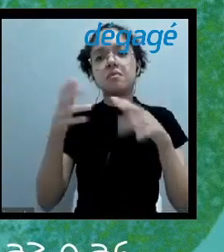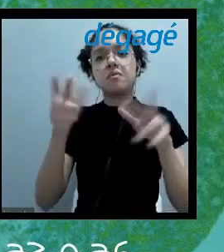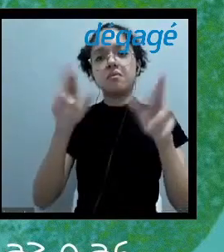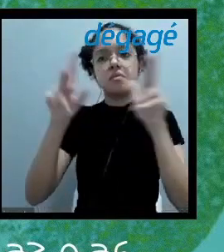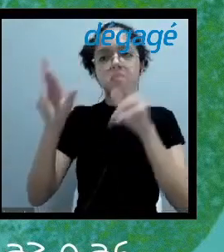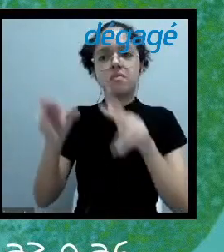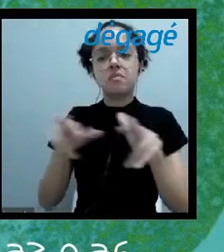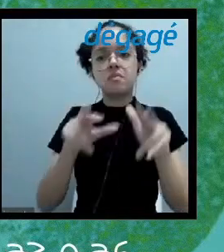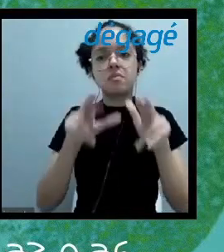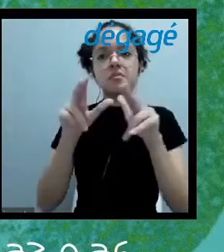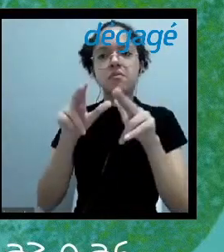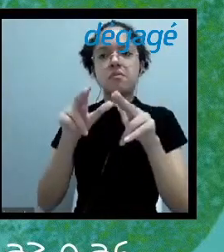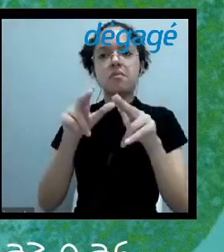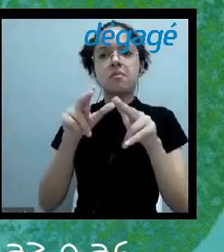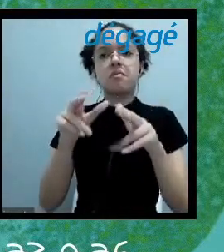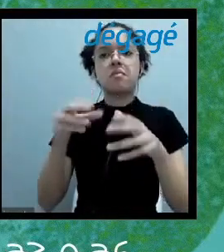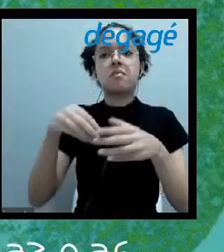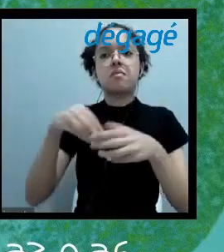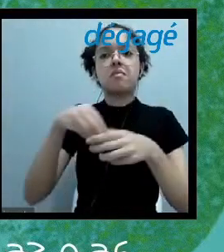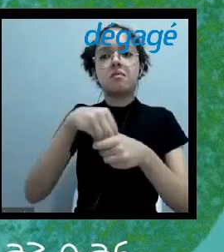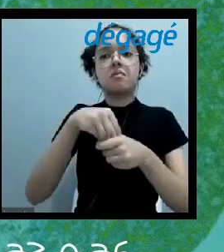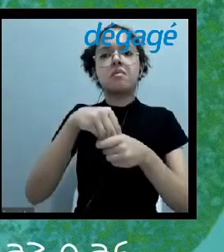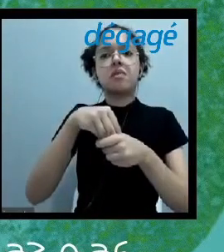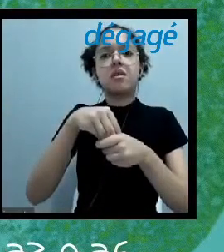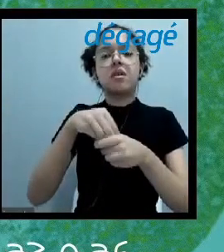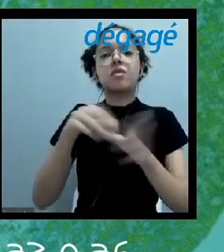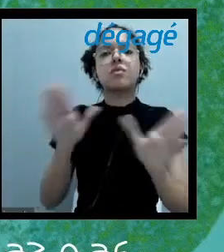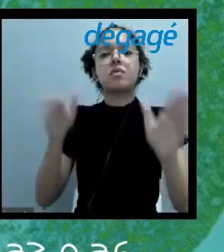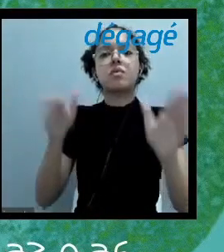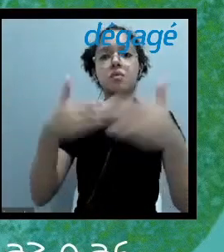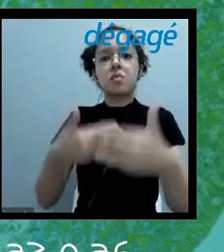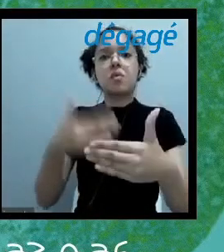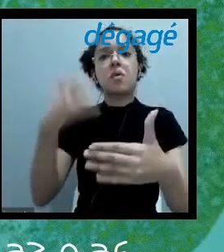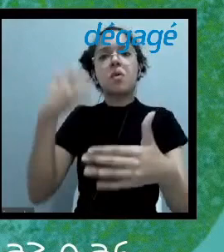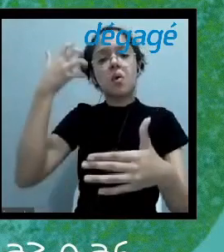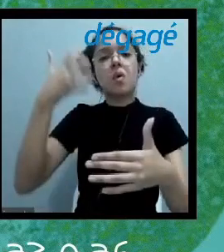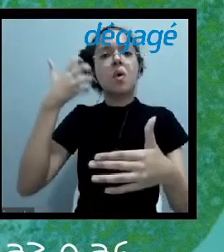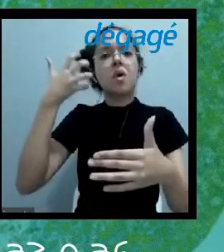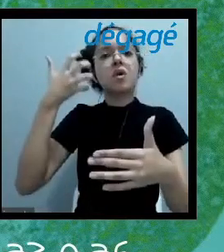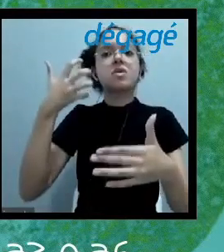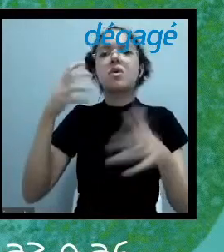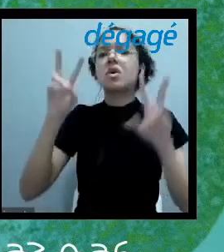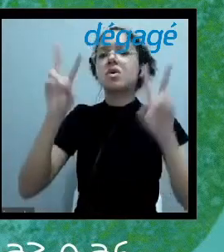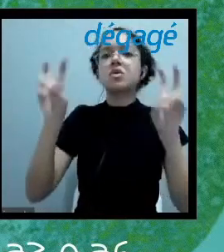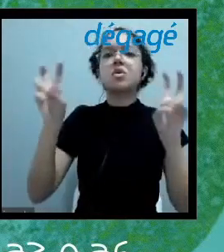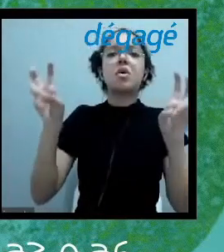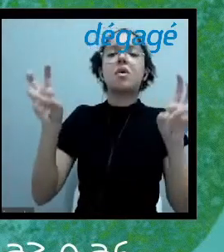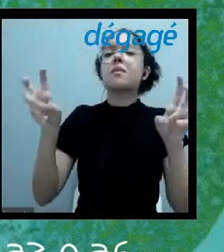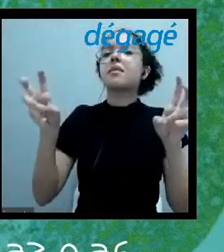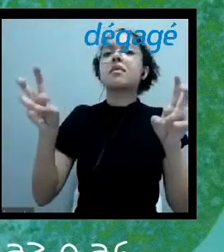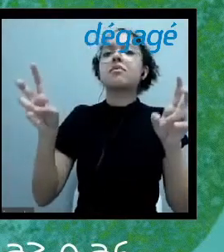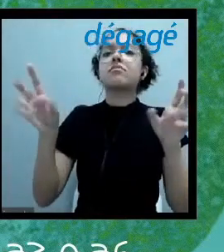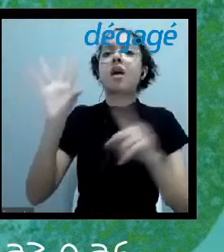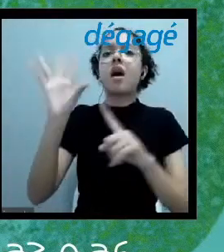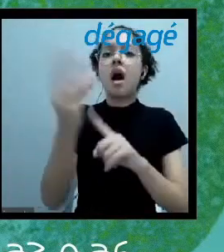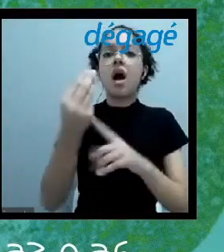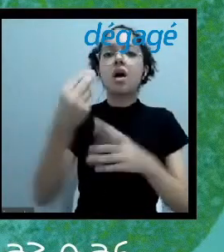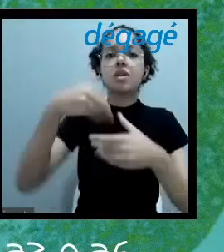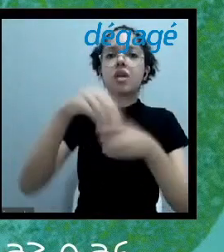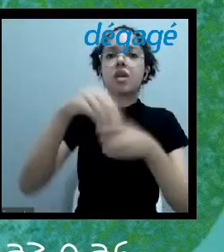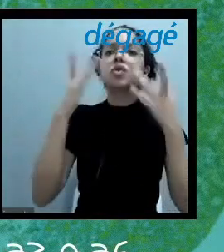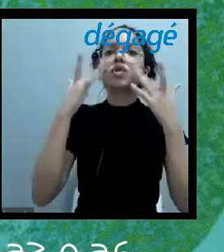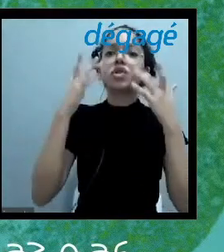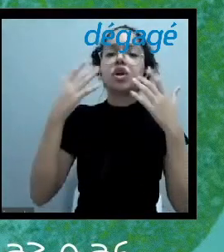E dentro do espectro, fazer uma turma de música, de arte, de pedagogia, enfim, dentro de uma